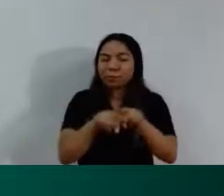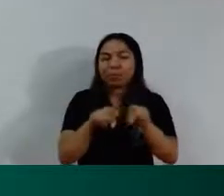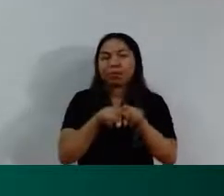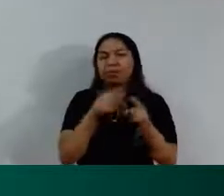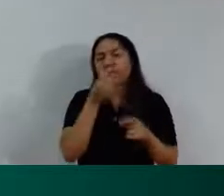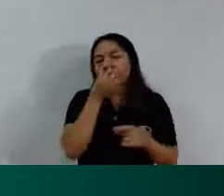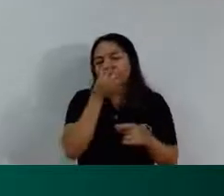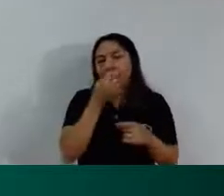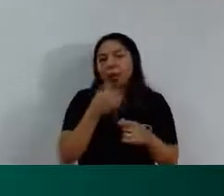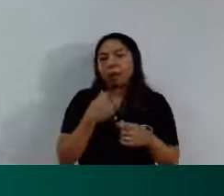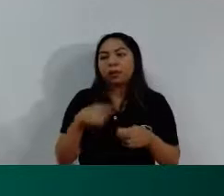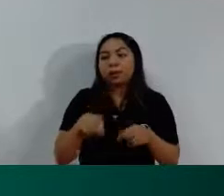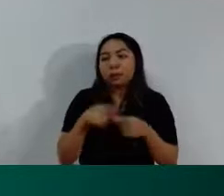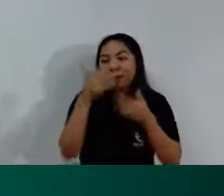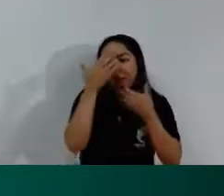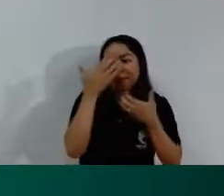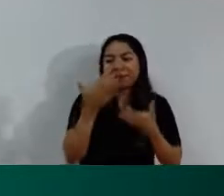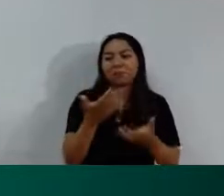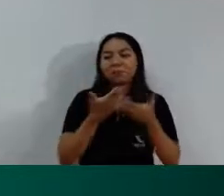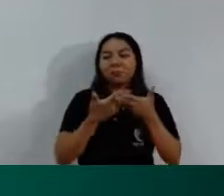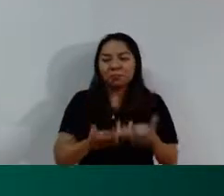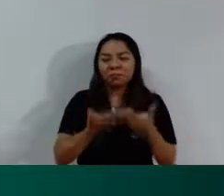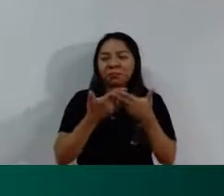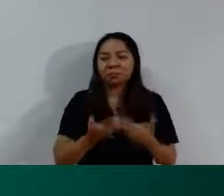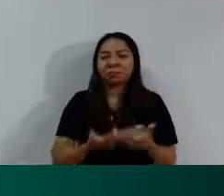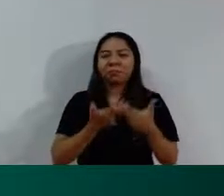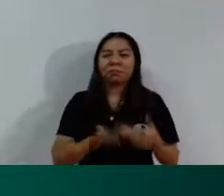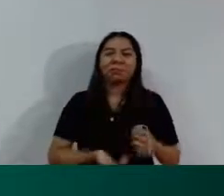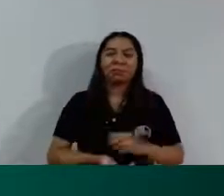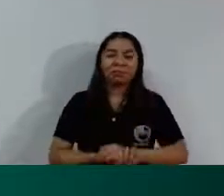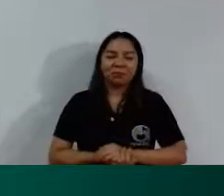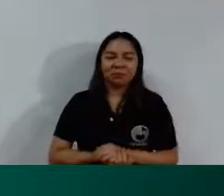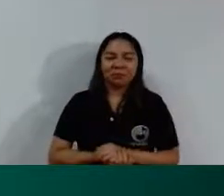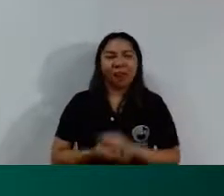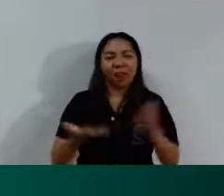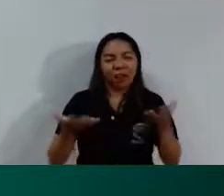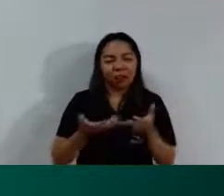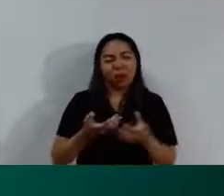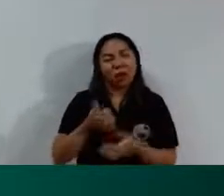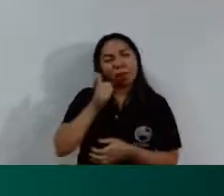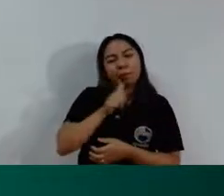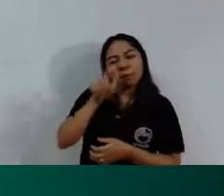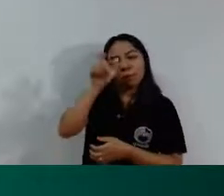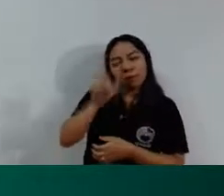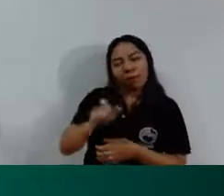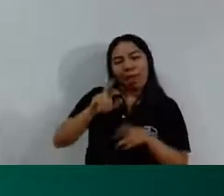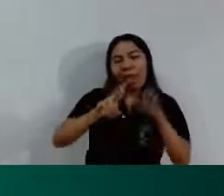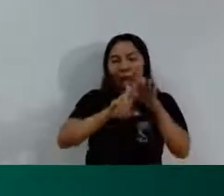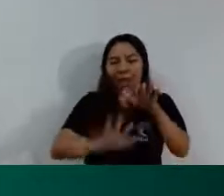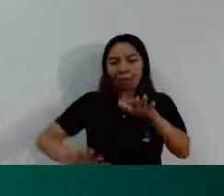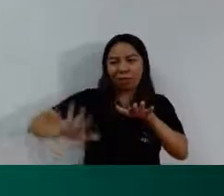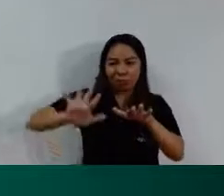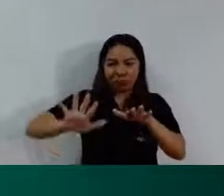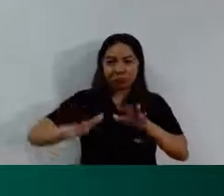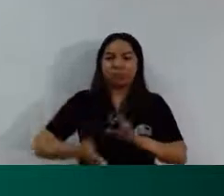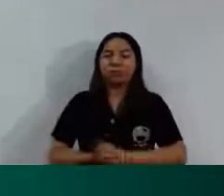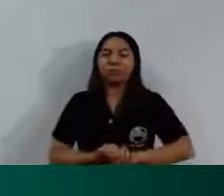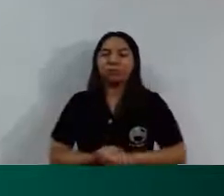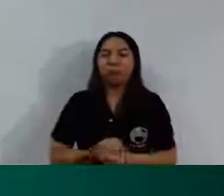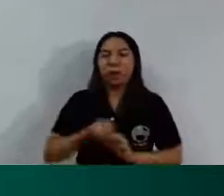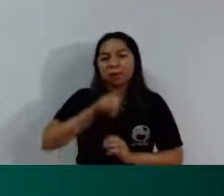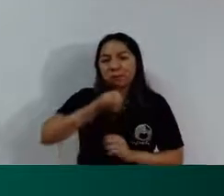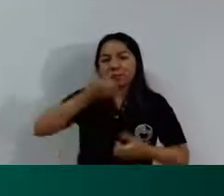em que repele os agradecimentos pela paciência vou deixar a palavra então com a Anna que vai fazer mediação do momento tá